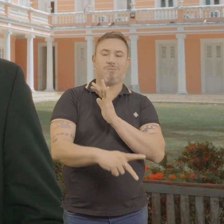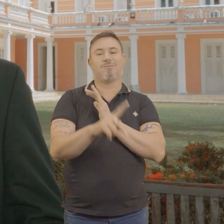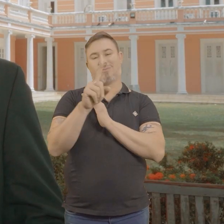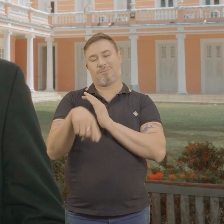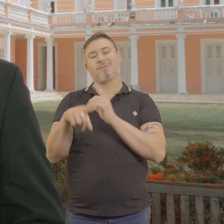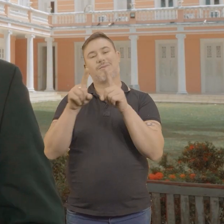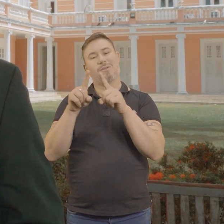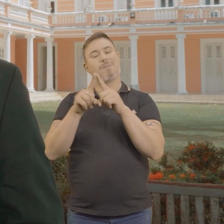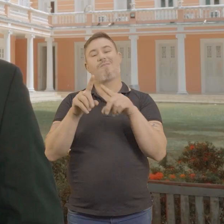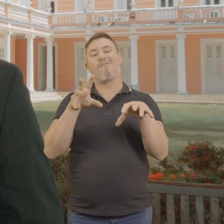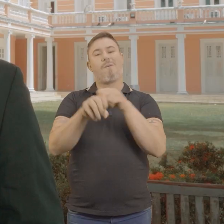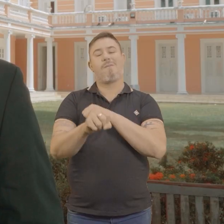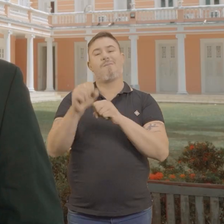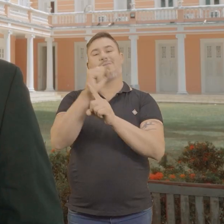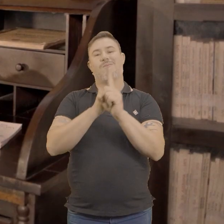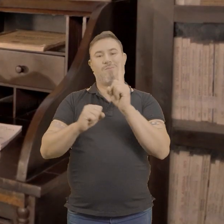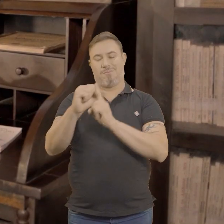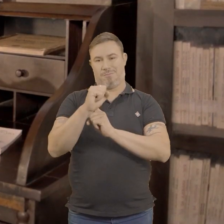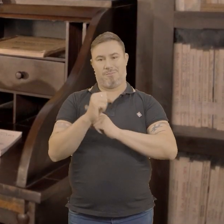e da formação de uma sociedade.